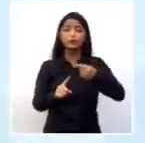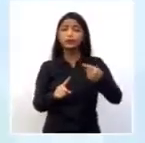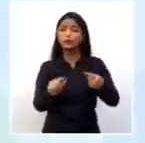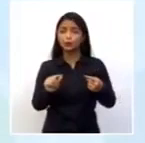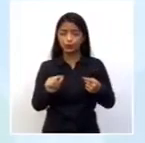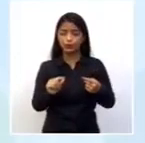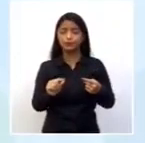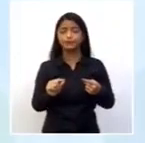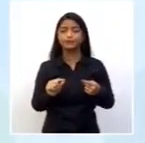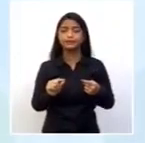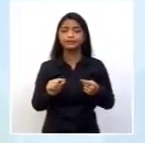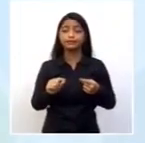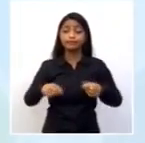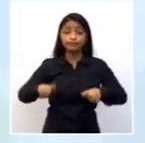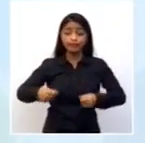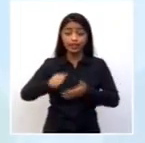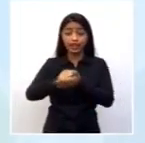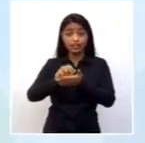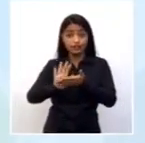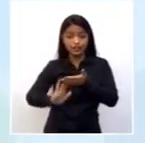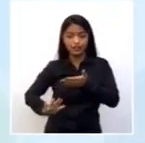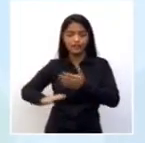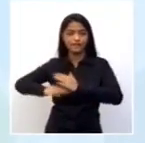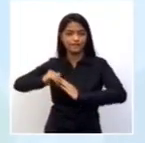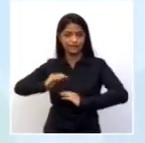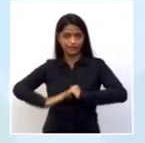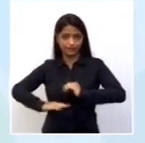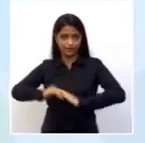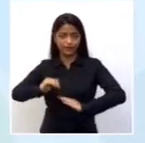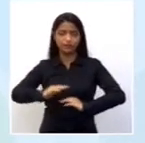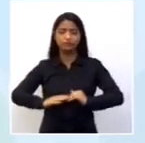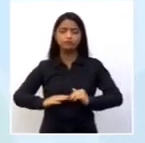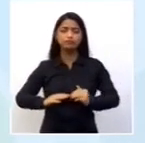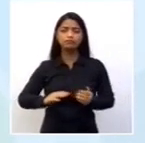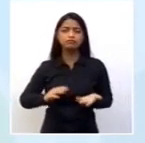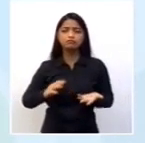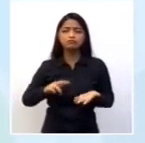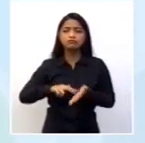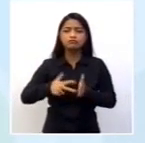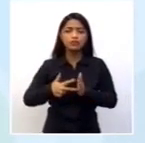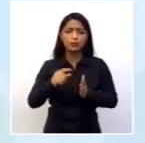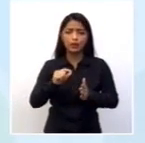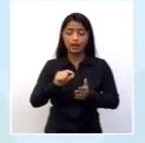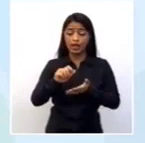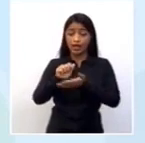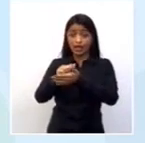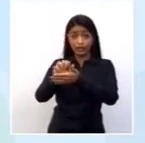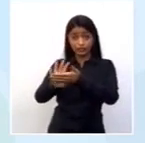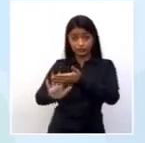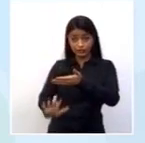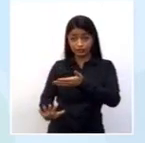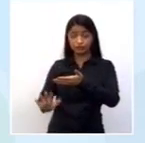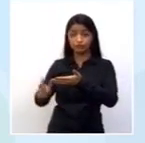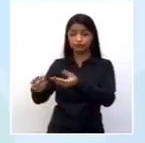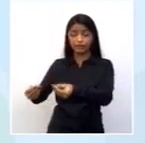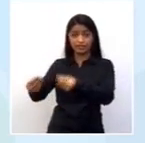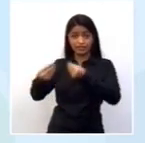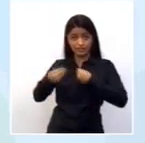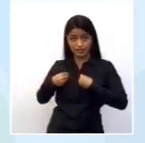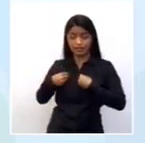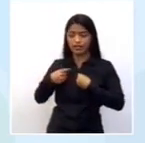realização de atividades, que diz considerar a entrega das atividades realizadas, seja por